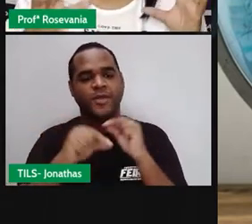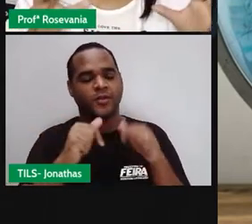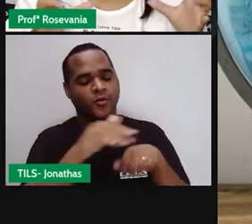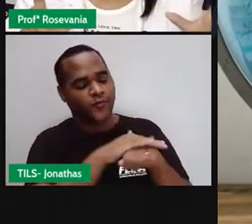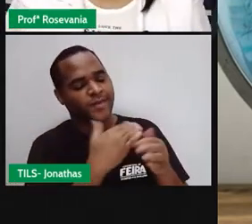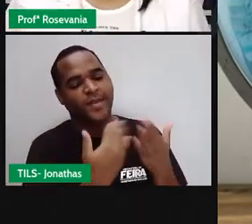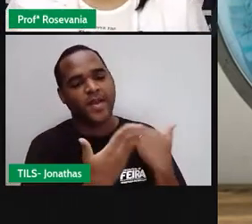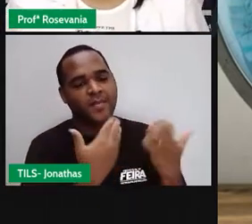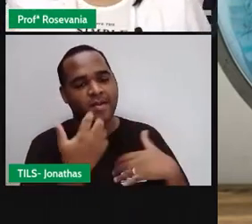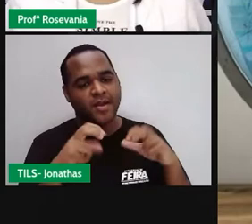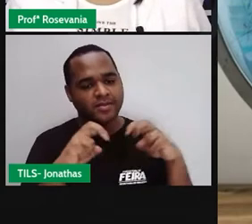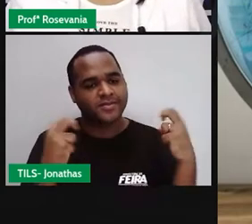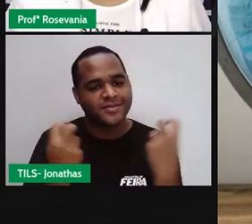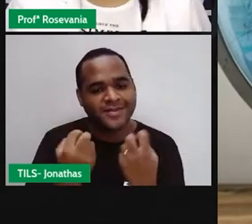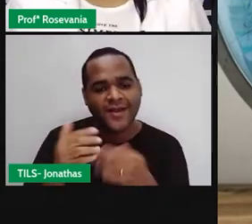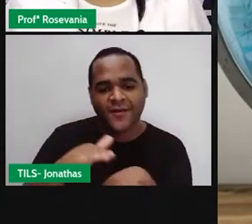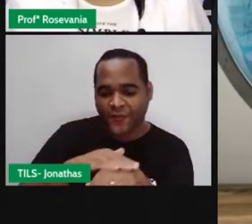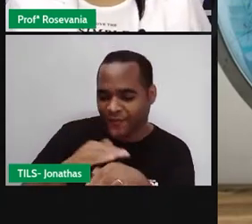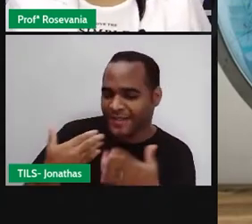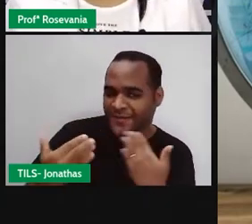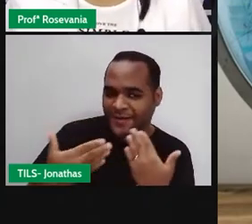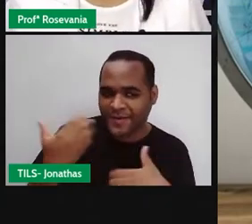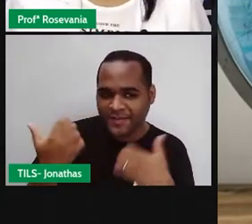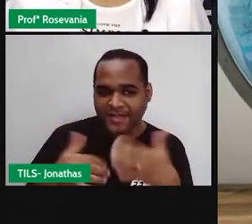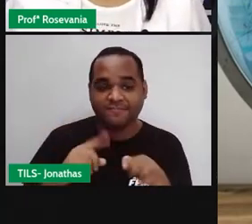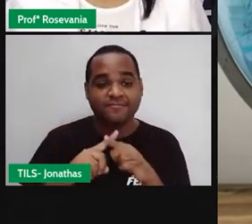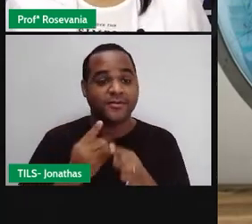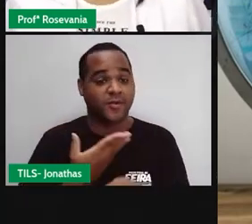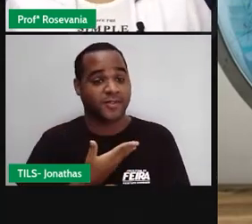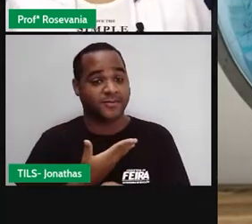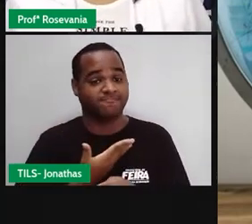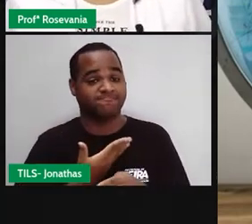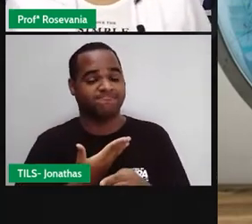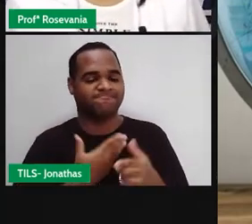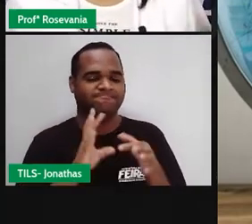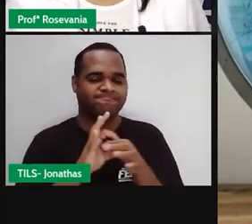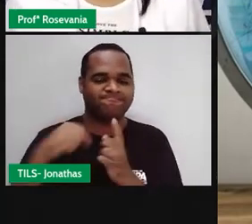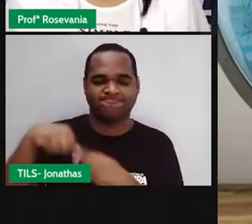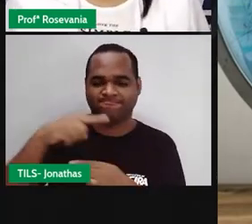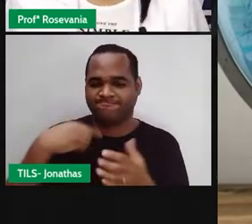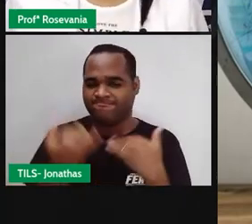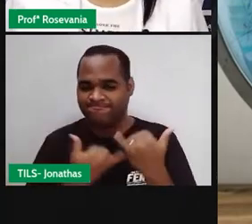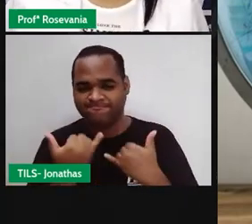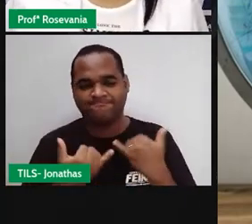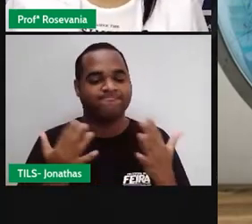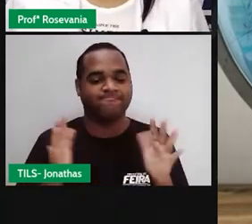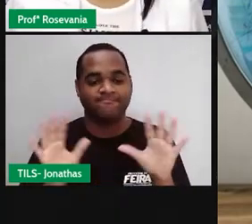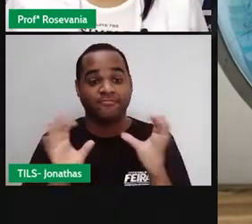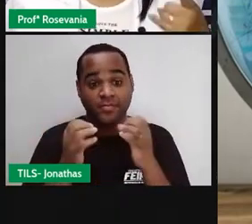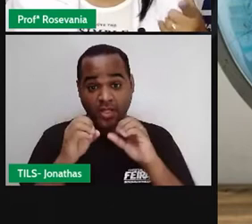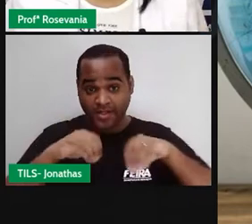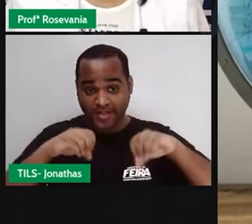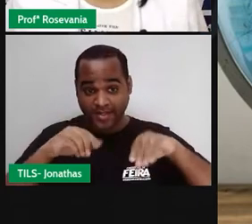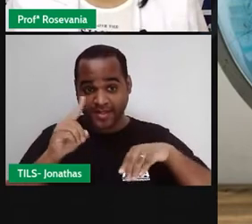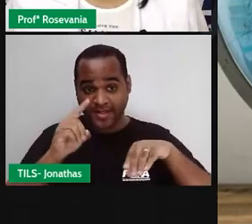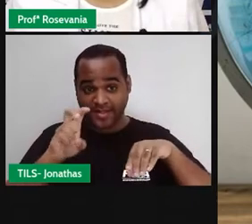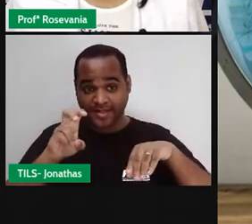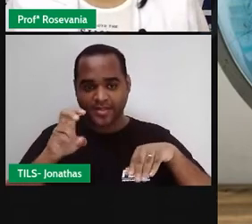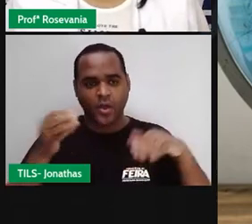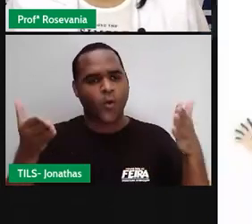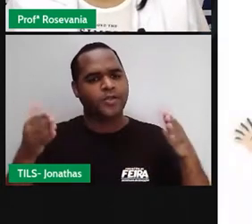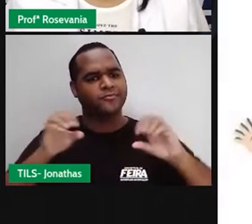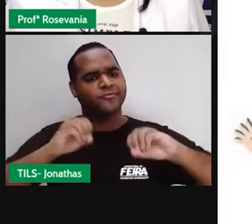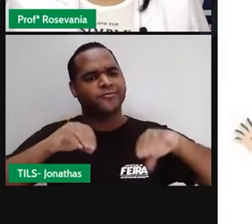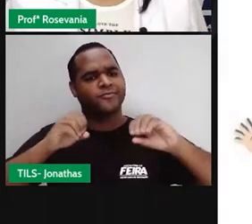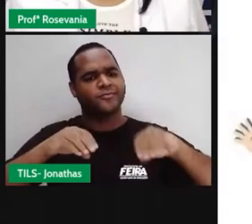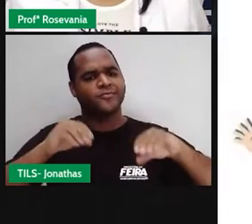das nossas rodinhas de conversa, né, durante o nosso momento de lazer. Bom, então vamos lá, a nossa aula 15. O que será que nós vamos estudar